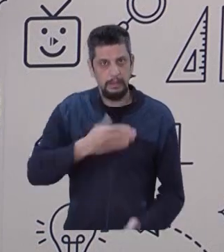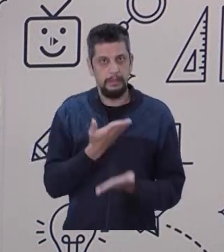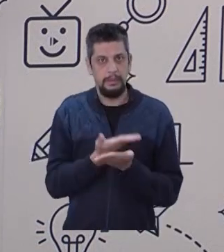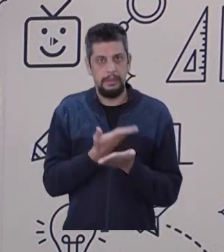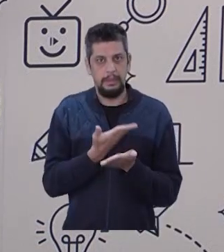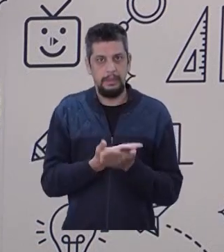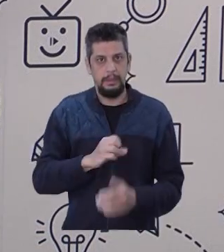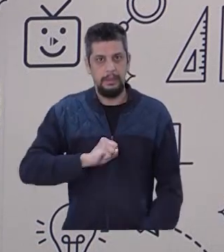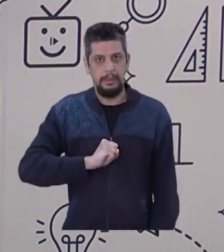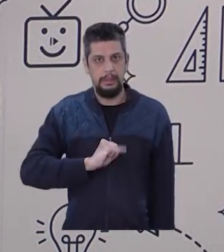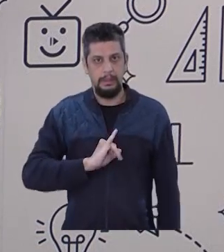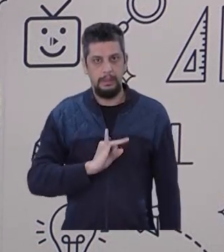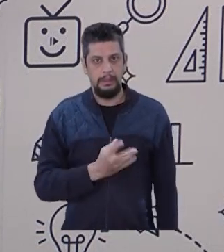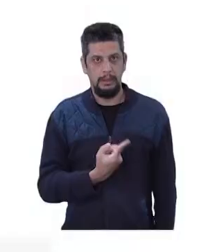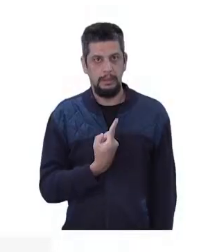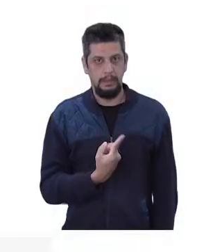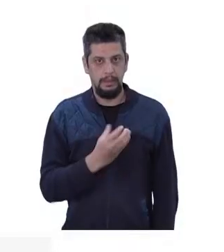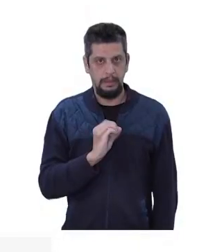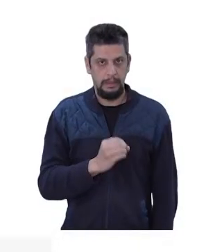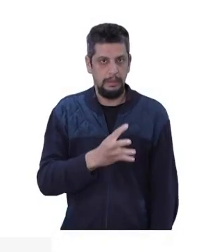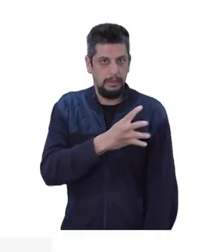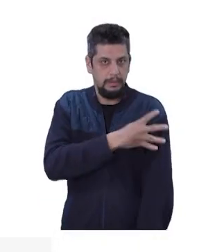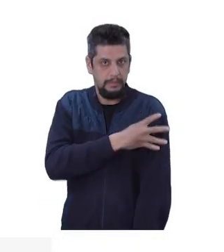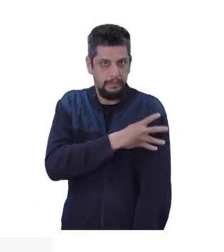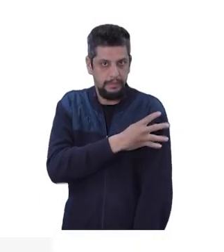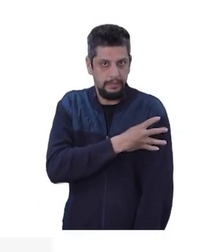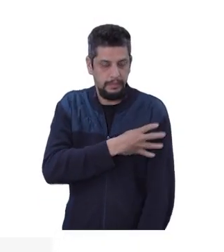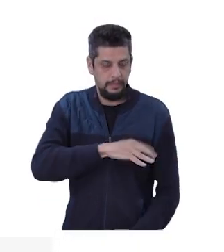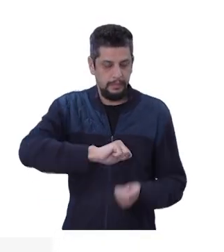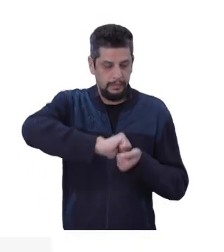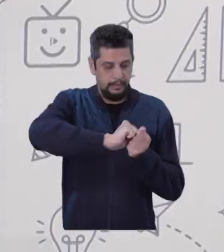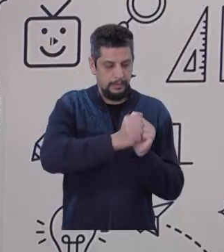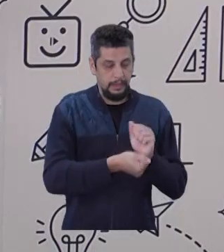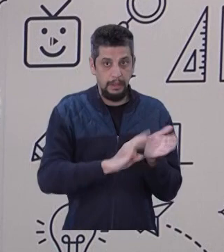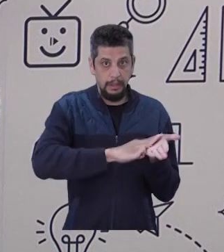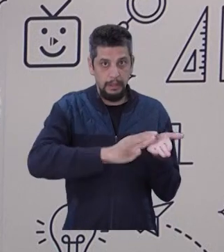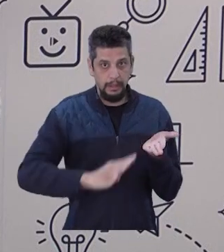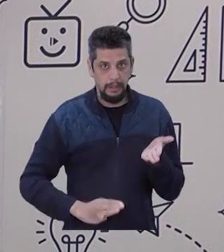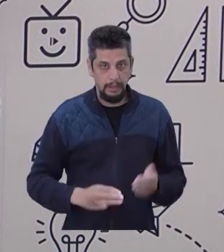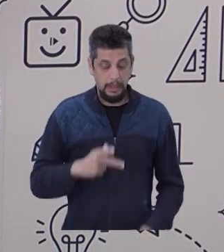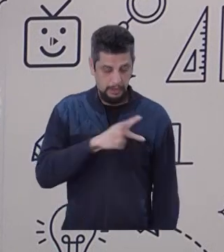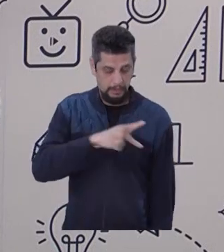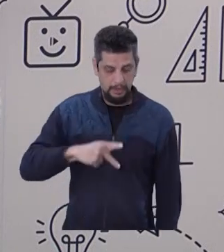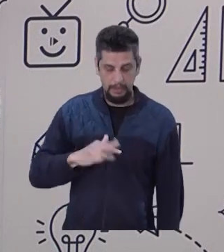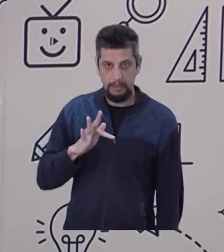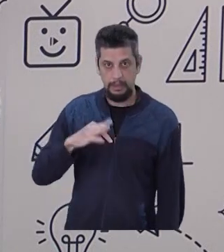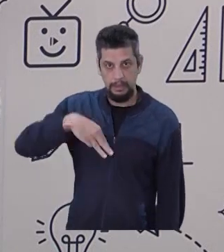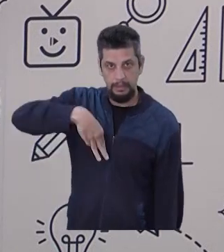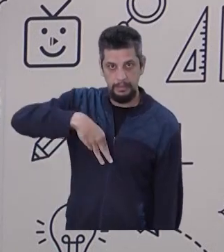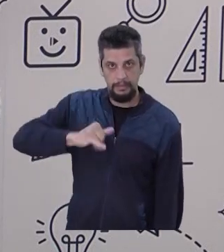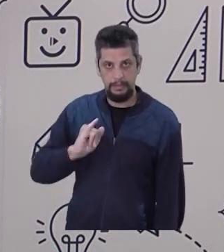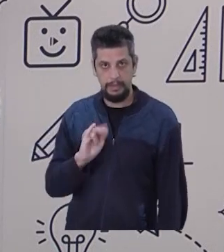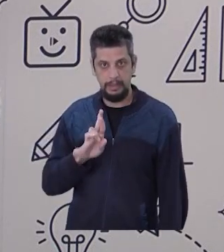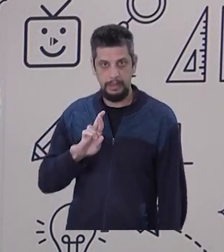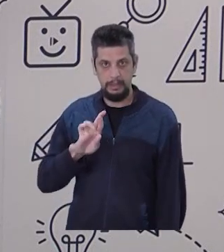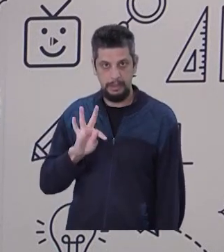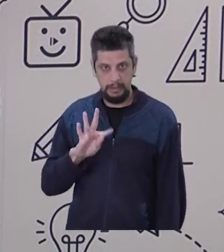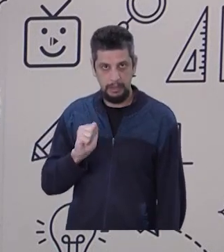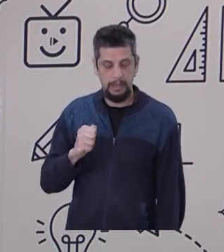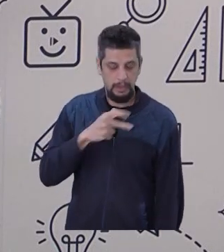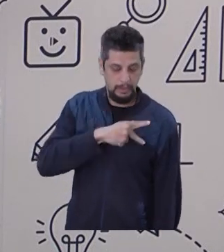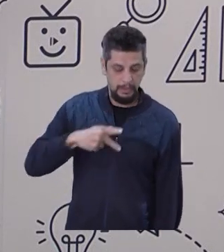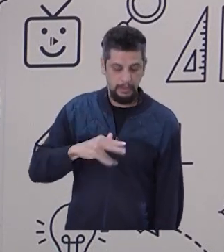nós vamos para a aula 10 de matemática do quarto ano de equação metodológica. Eu sou a professora Mirta. Eu sou a